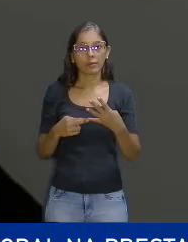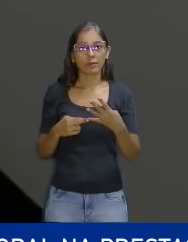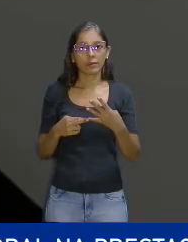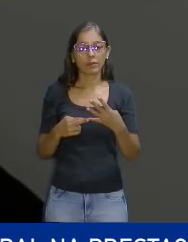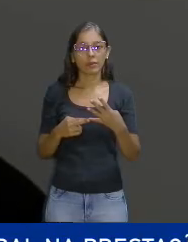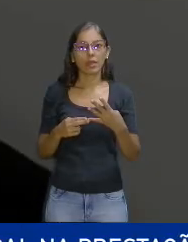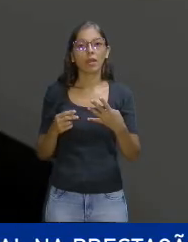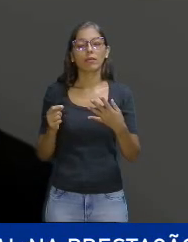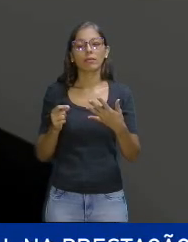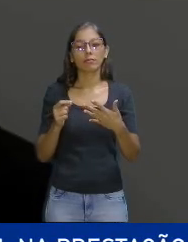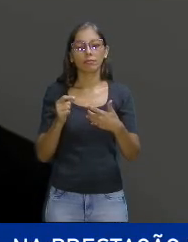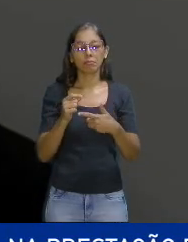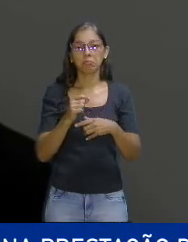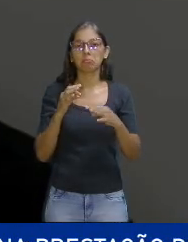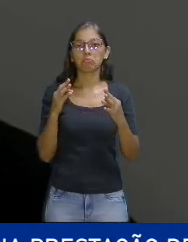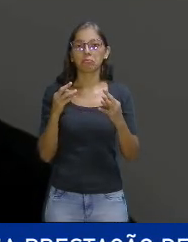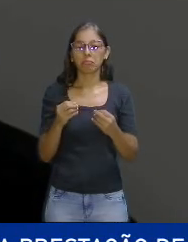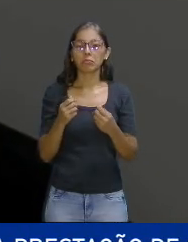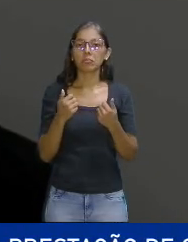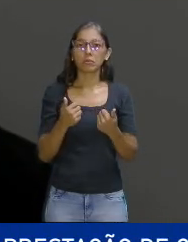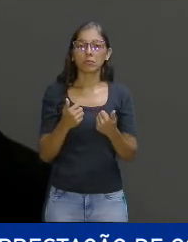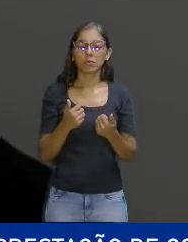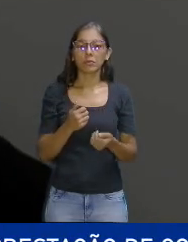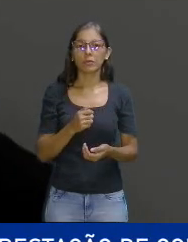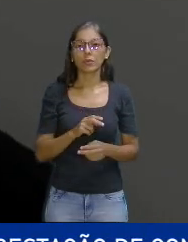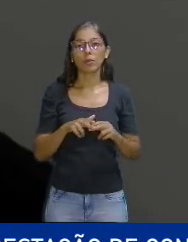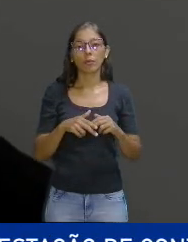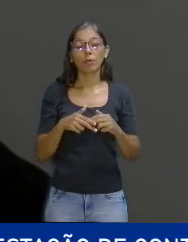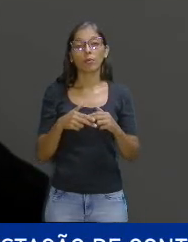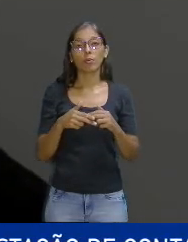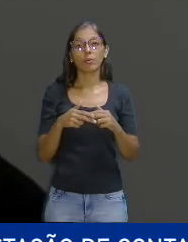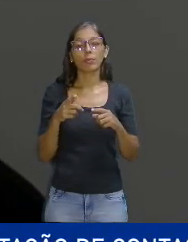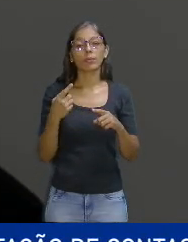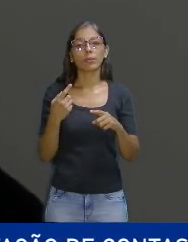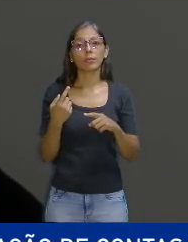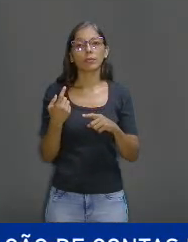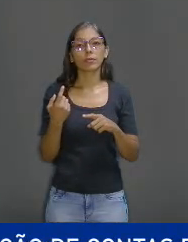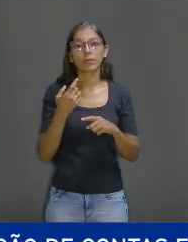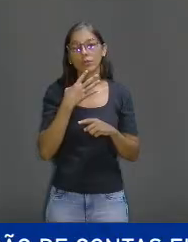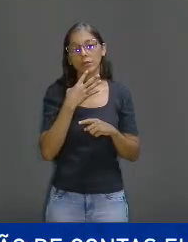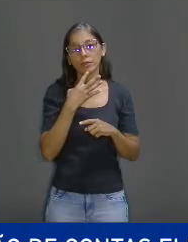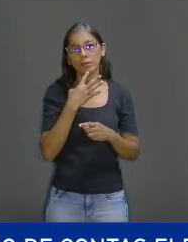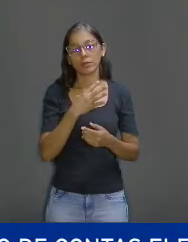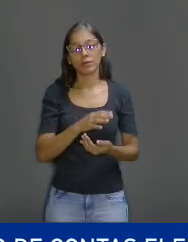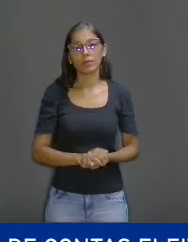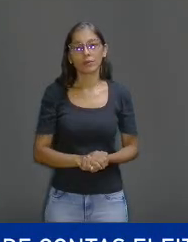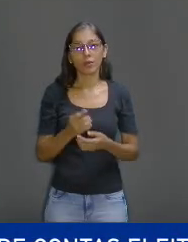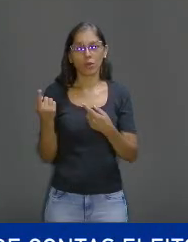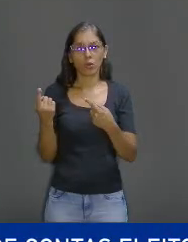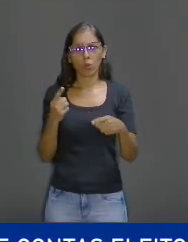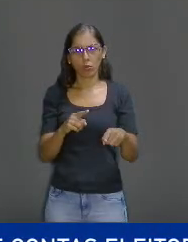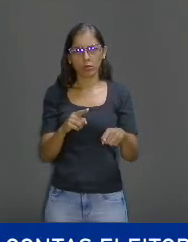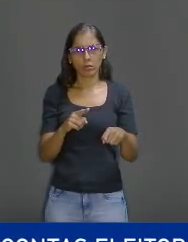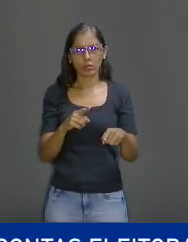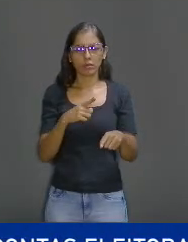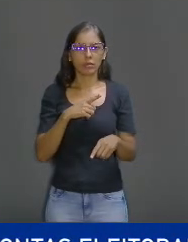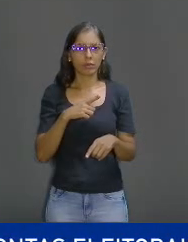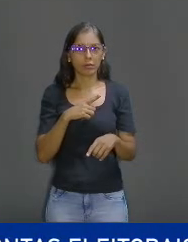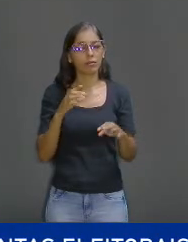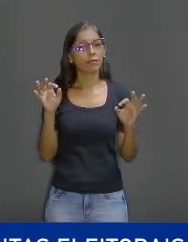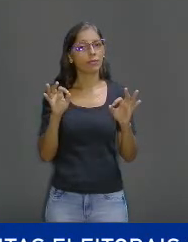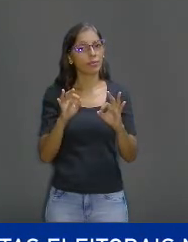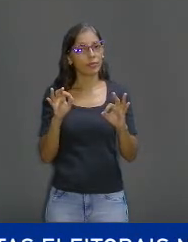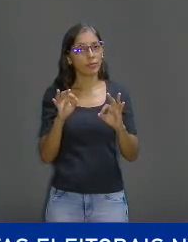os pressupostos, portanto, dele conheço. Alguma objeção ao conhecimento?